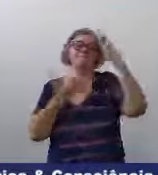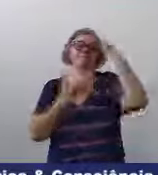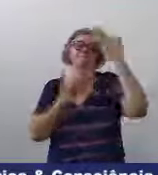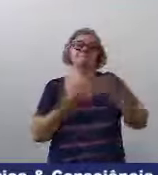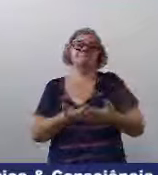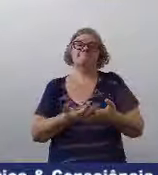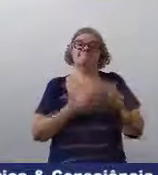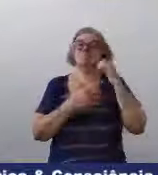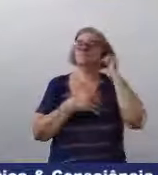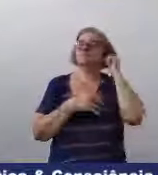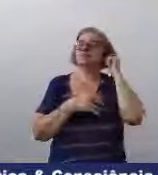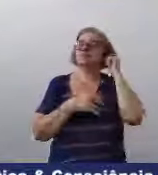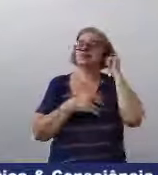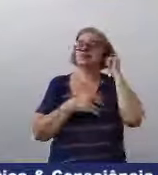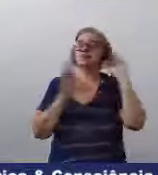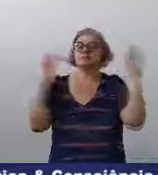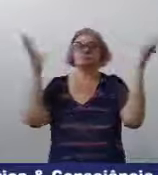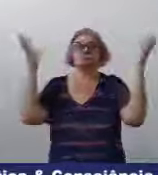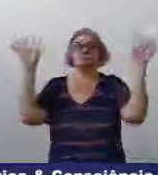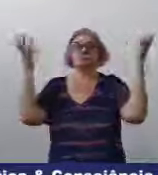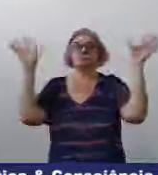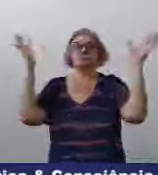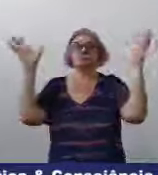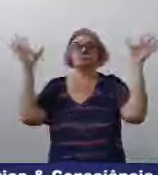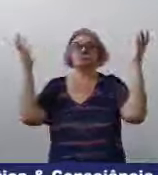fronteiras? Obrigado.